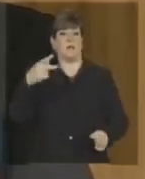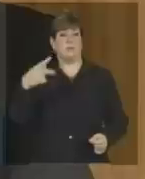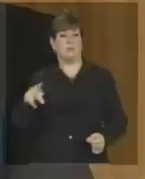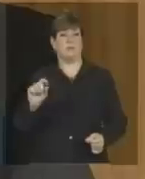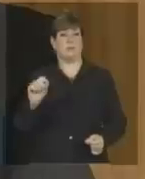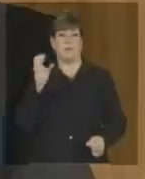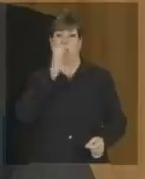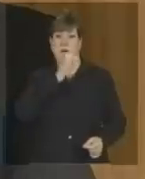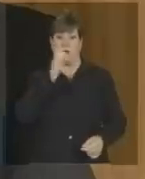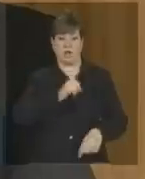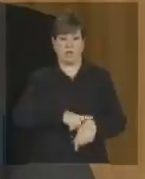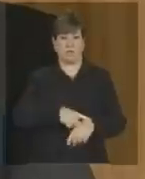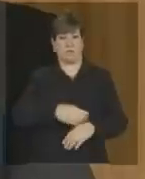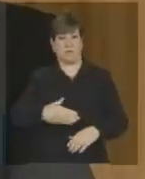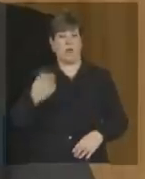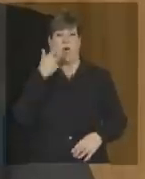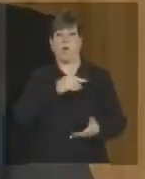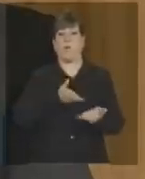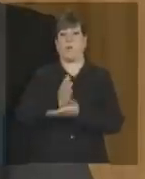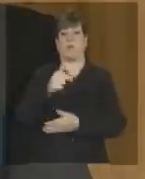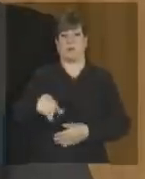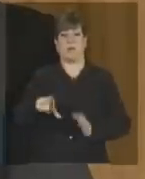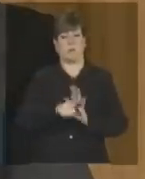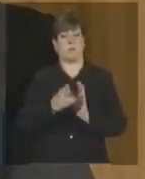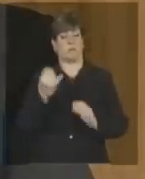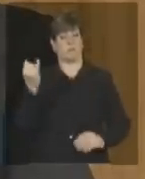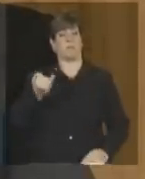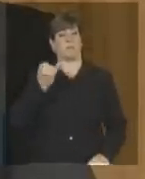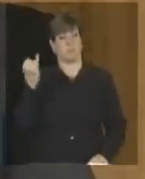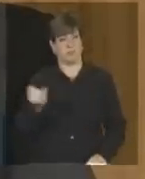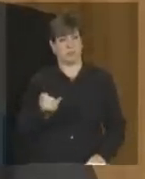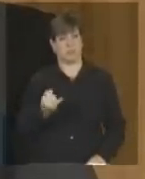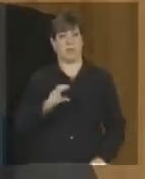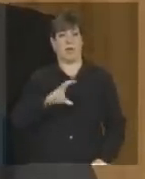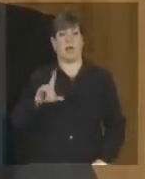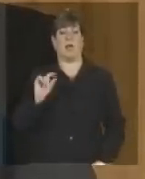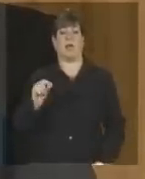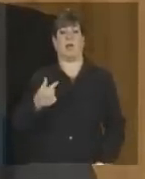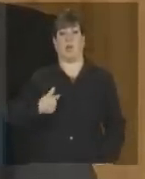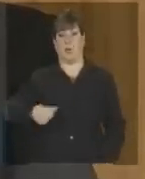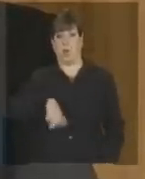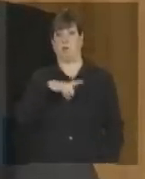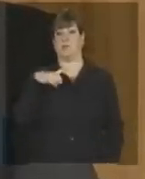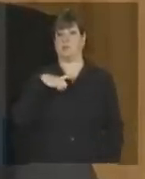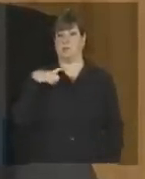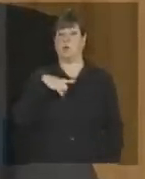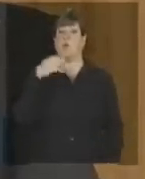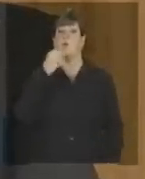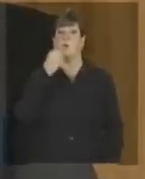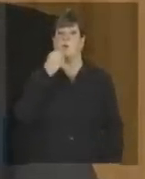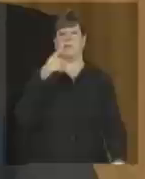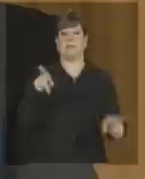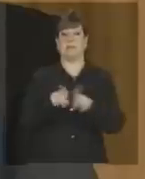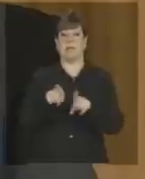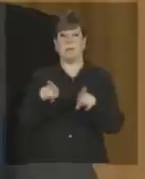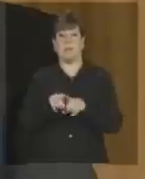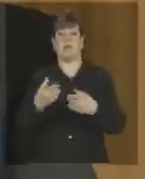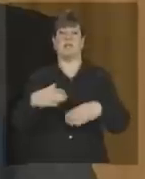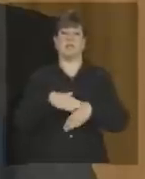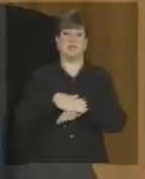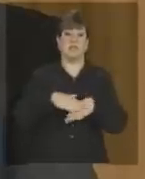com a devida velocidade para aprovar essas leis, que são muito importantes. E, é claro, nós tivemos a oportunidade de